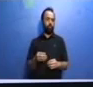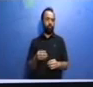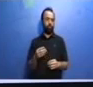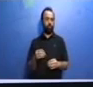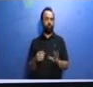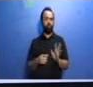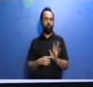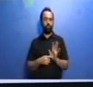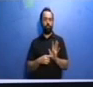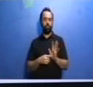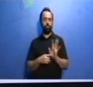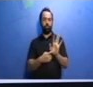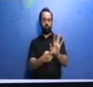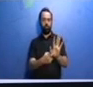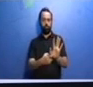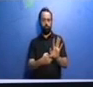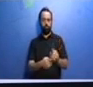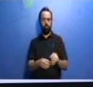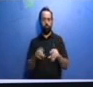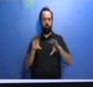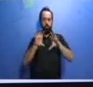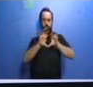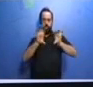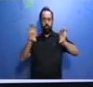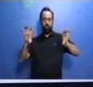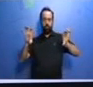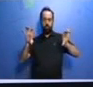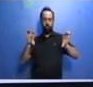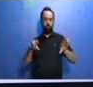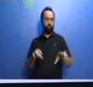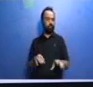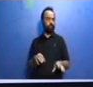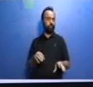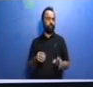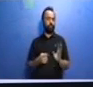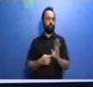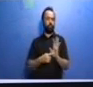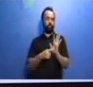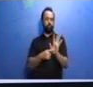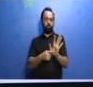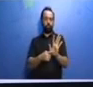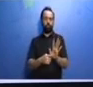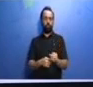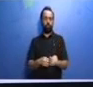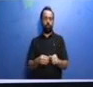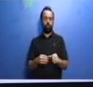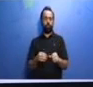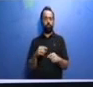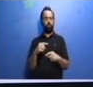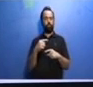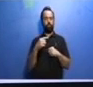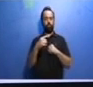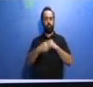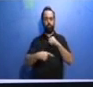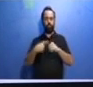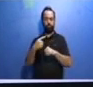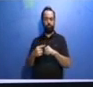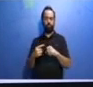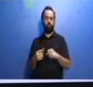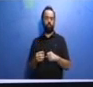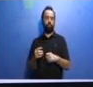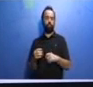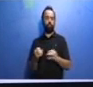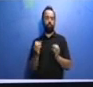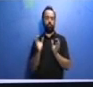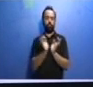são representadas através de fórmulas químicas que indicam o tipo de elemento e a quantidade de átomos